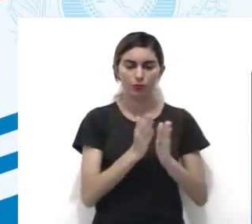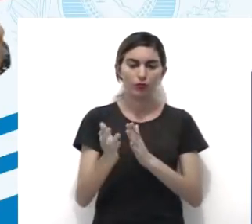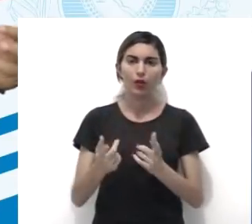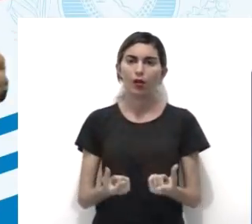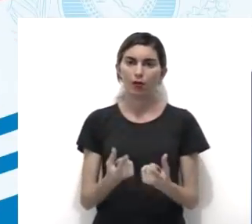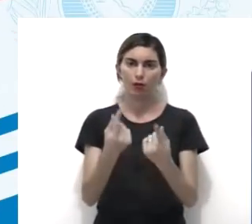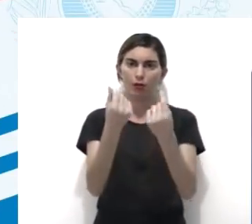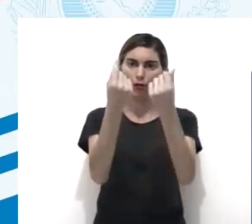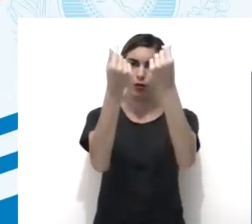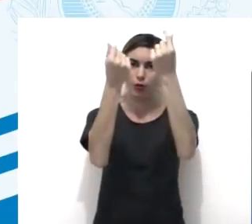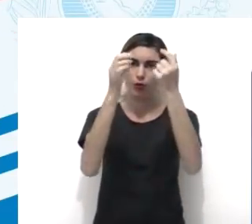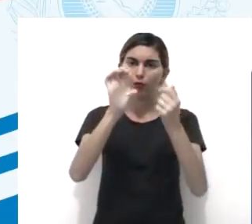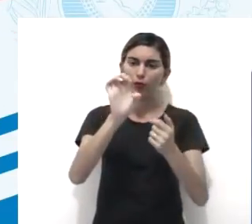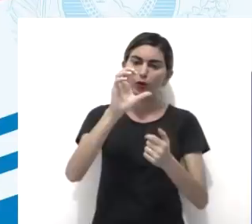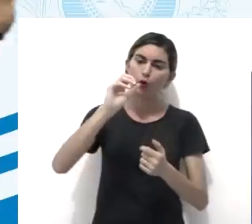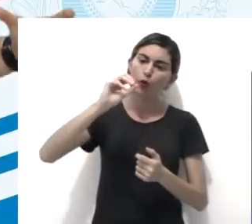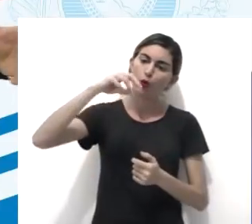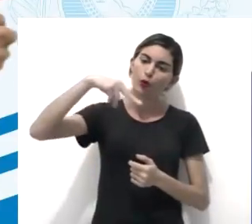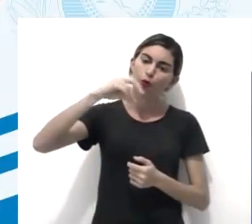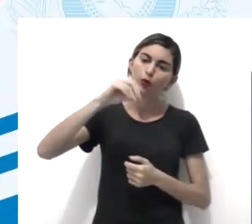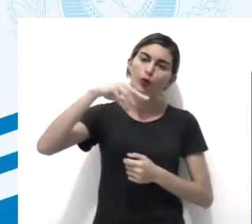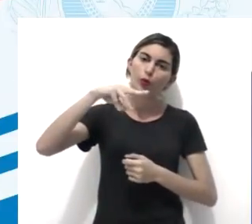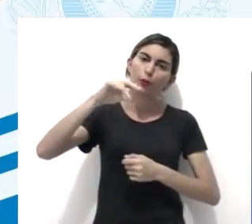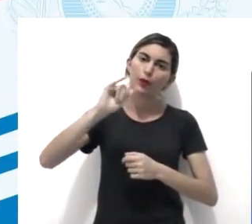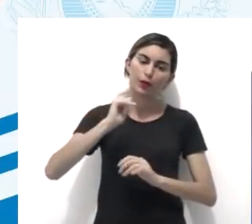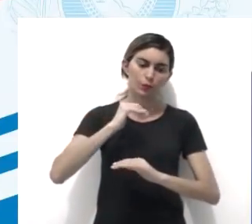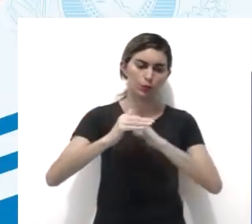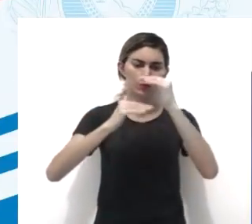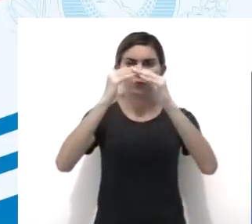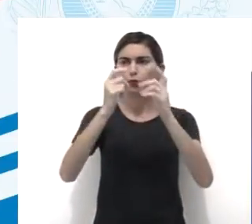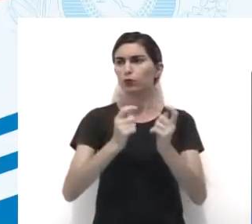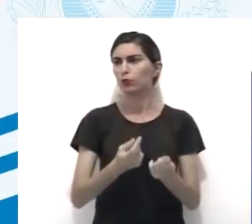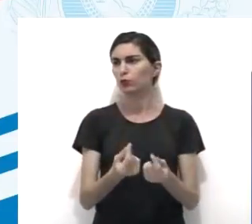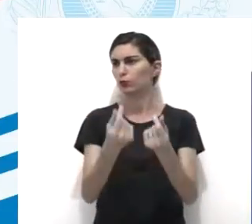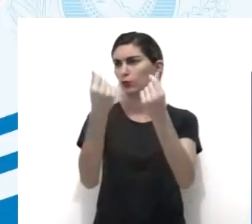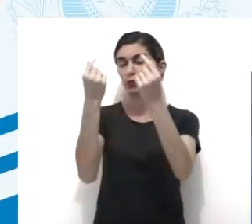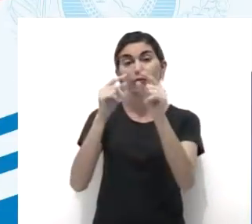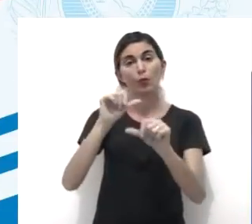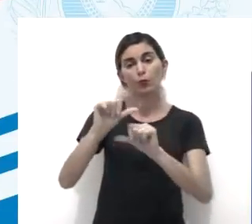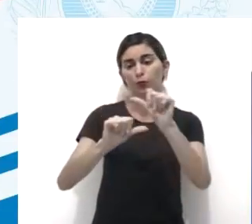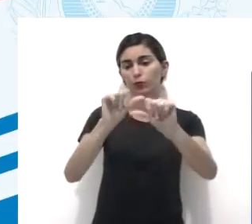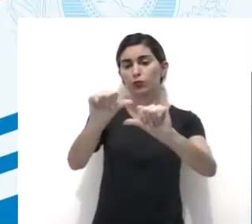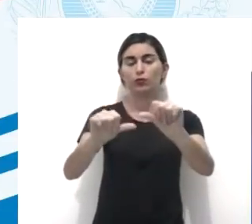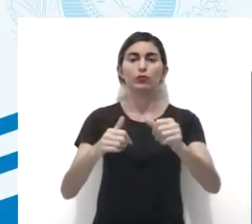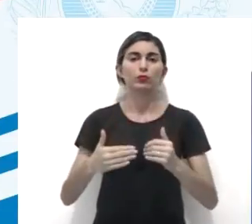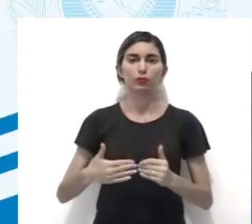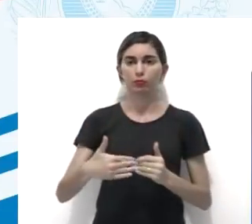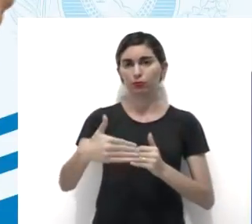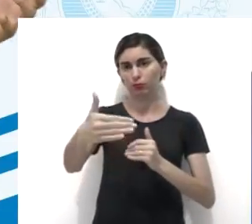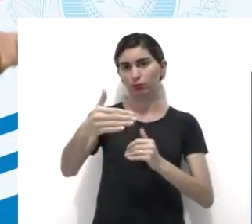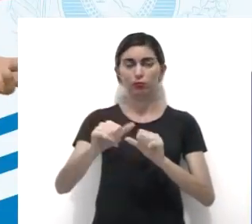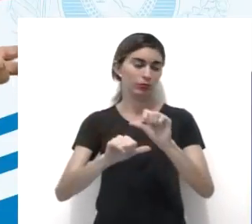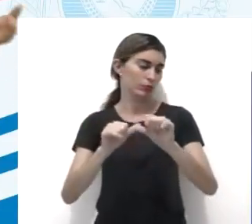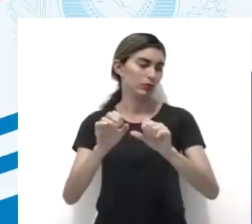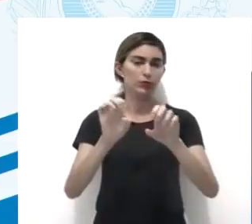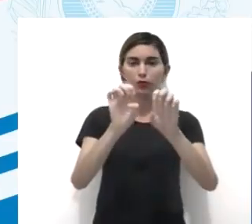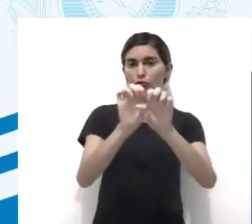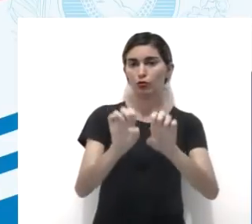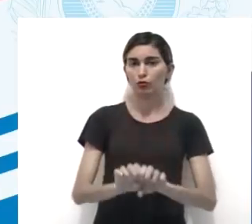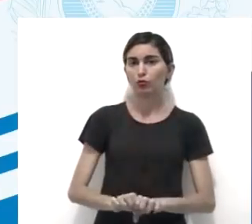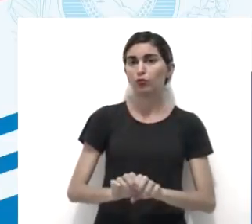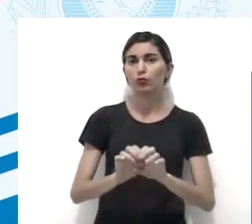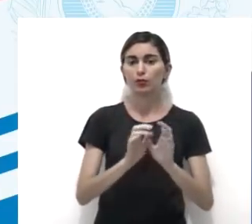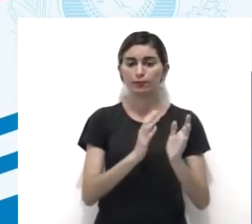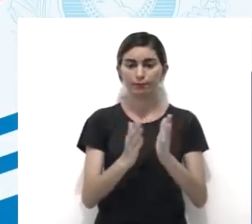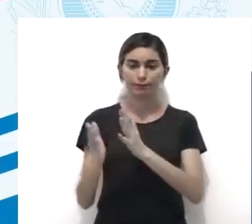que a economia avança vão havendo modificações a partir de elementos